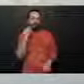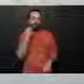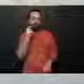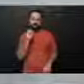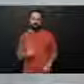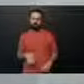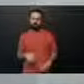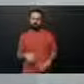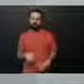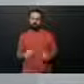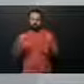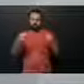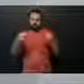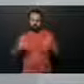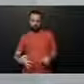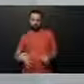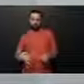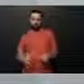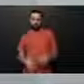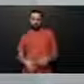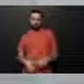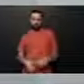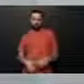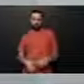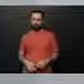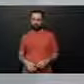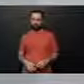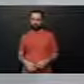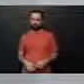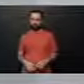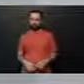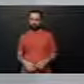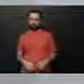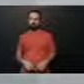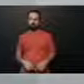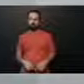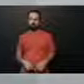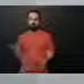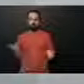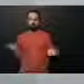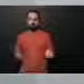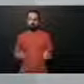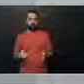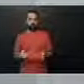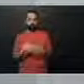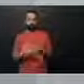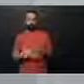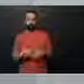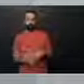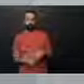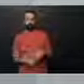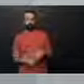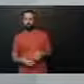Sim, estão corretas. Os dois fizeram o mesmo cálculo. Agora, próxima atividade.